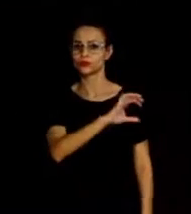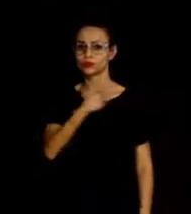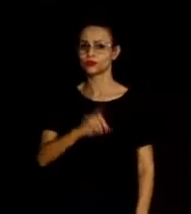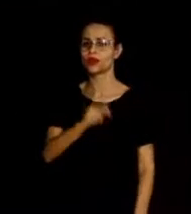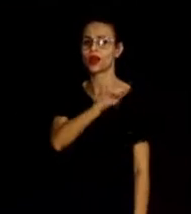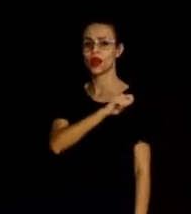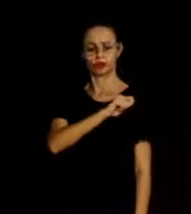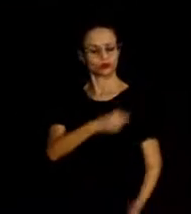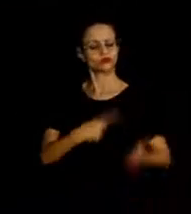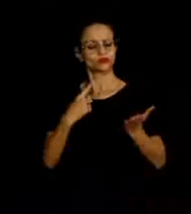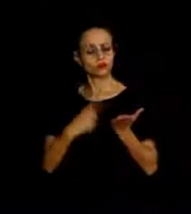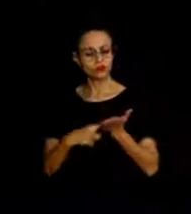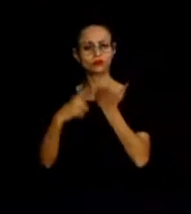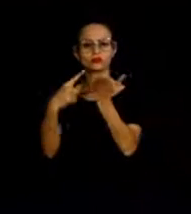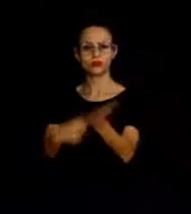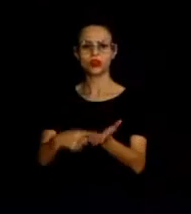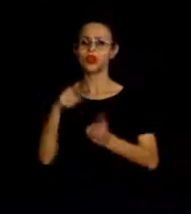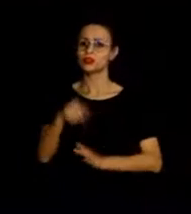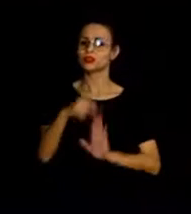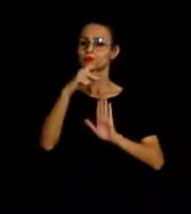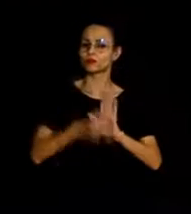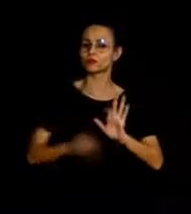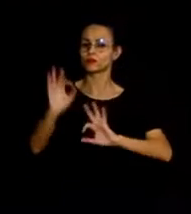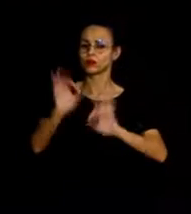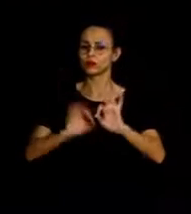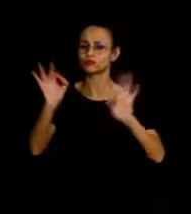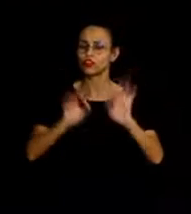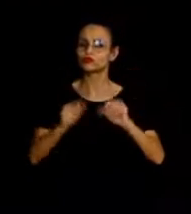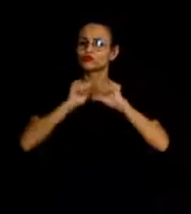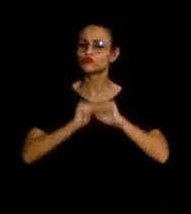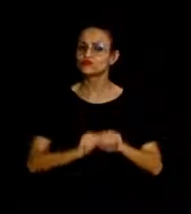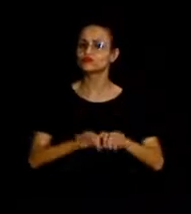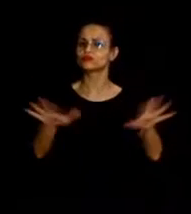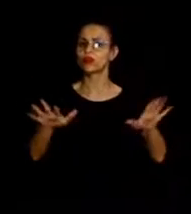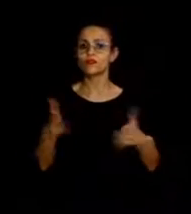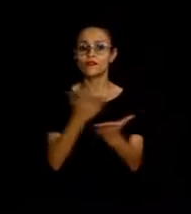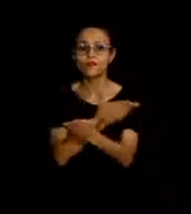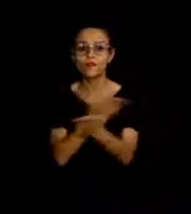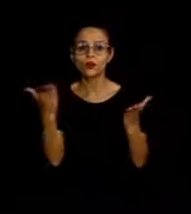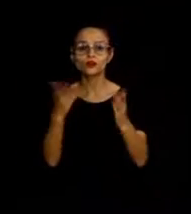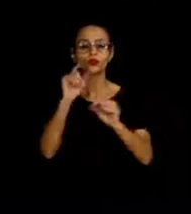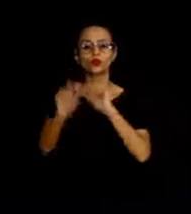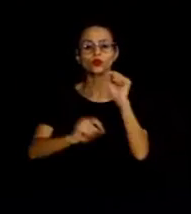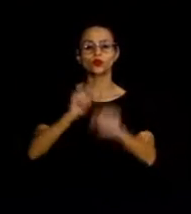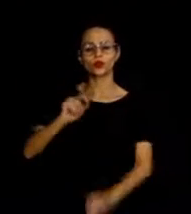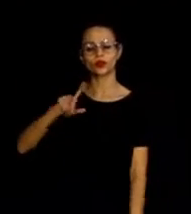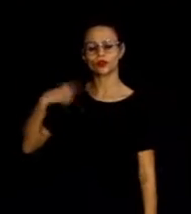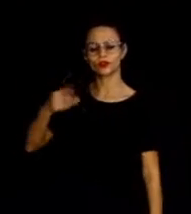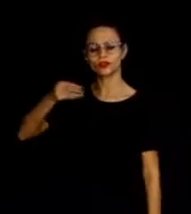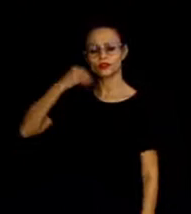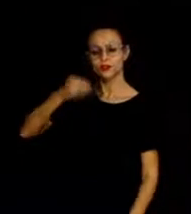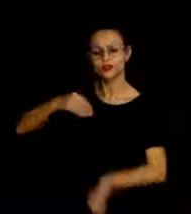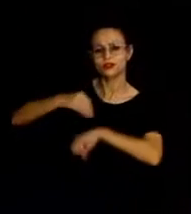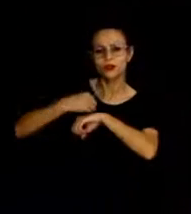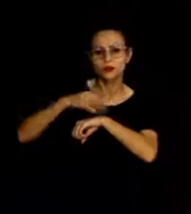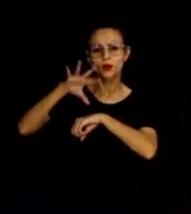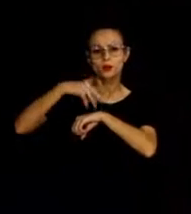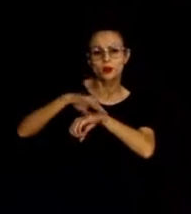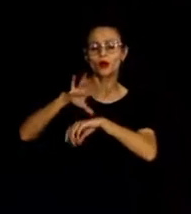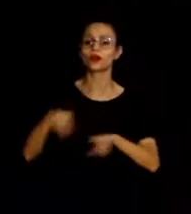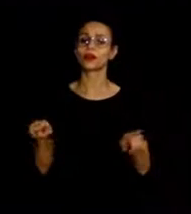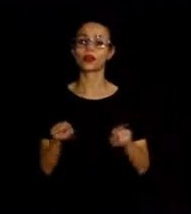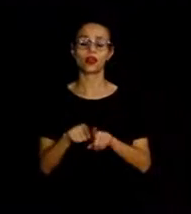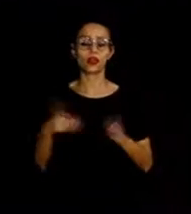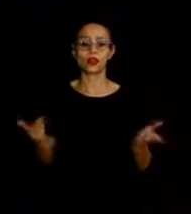estudantes comprometidos como esse projeto de levar para você um pouco da nossa experiência e eu não